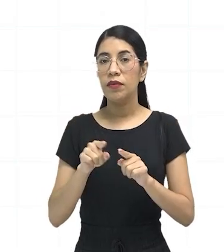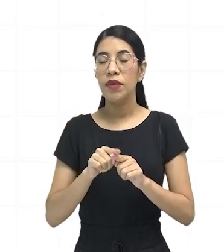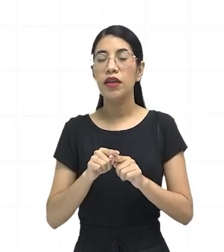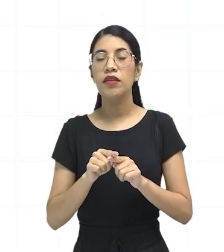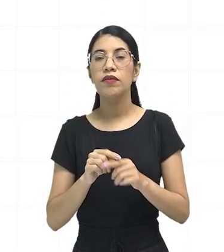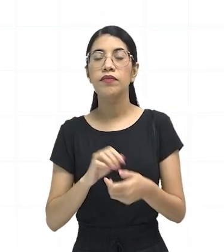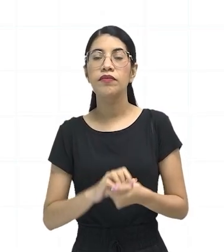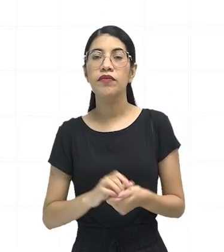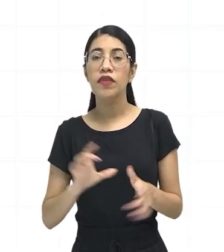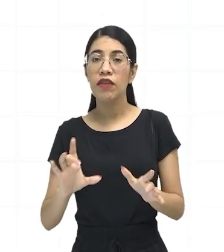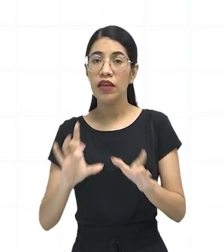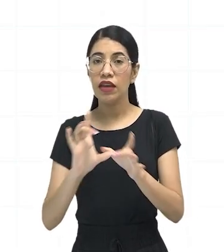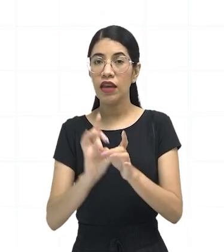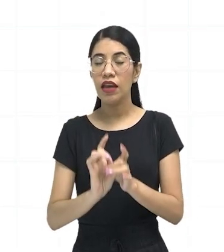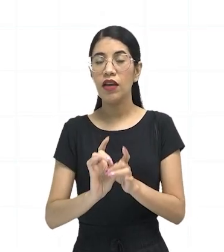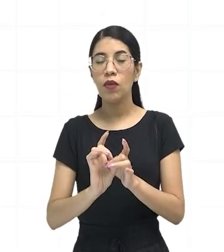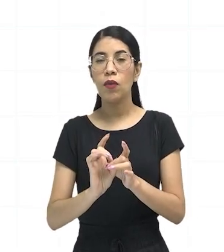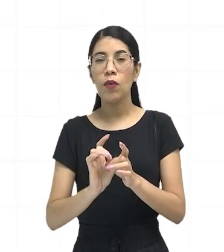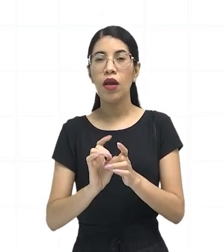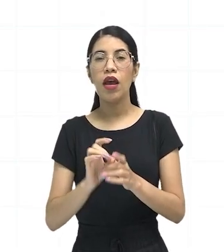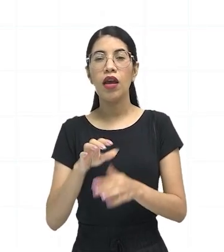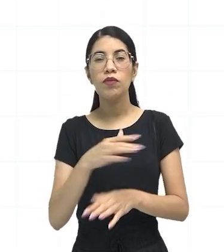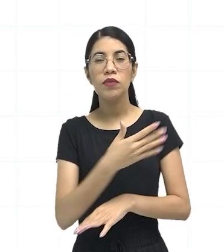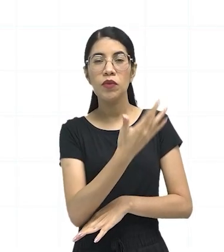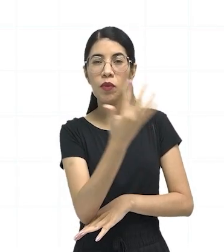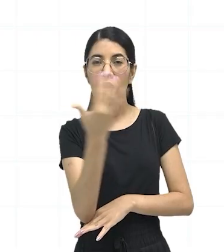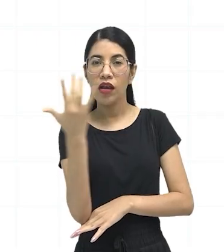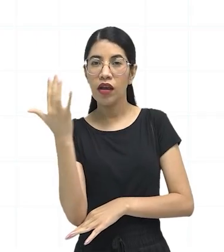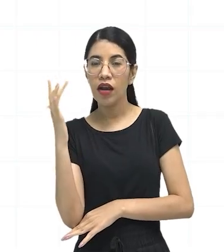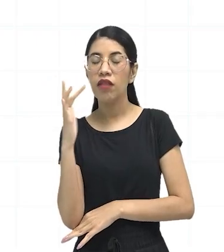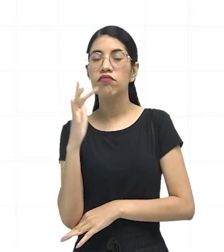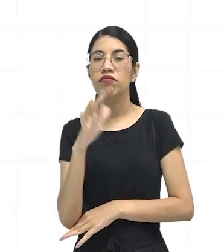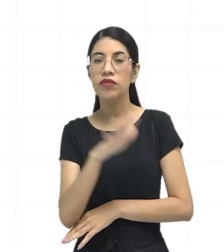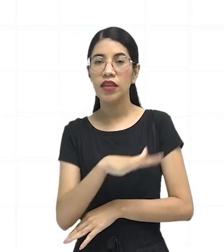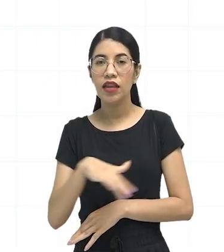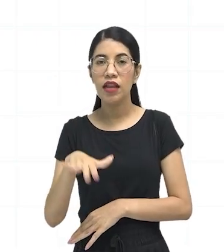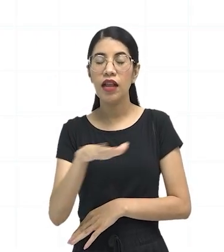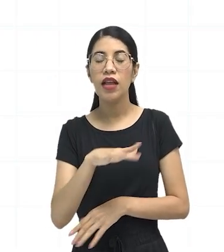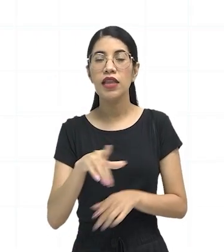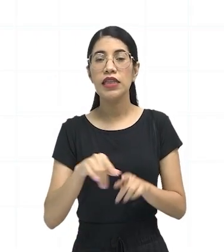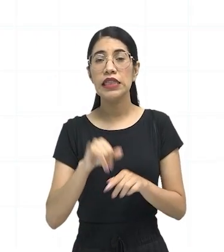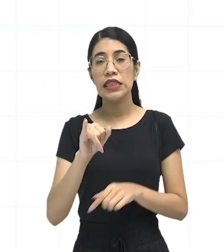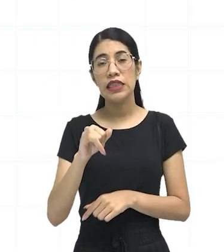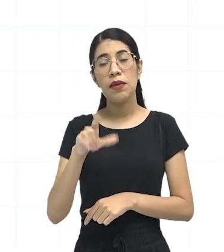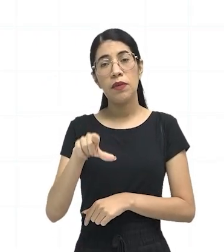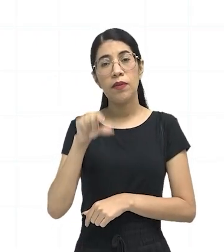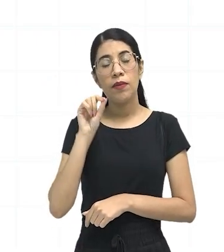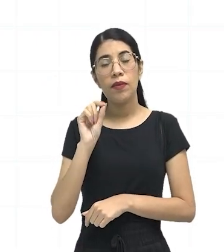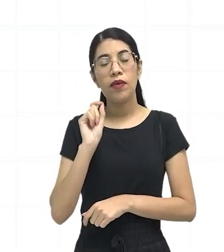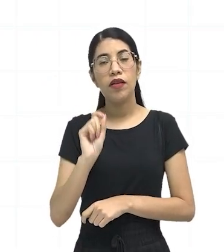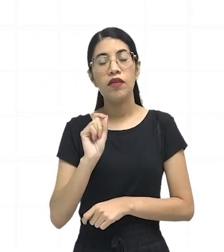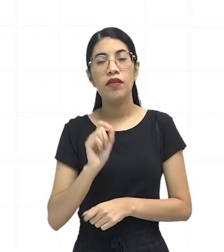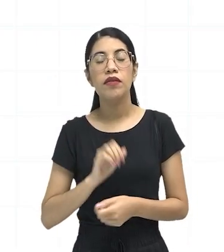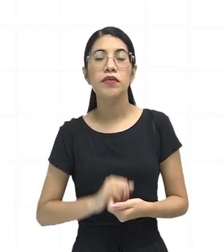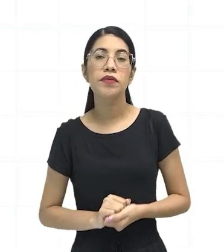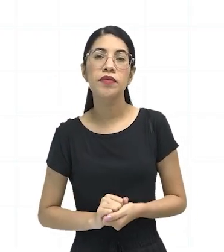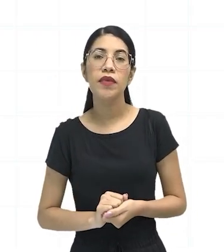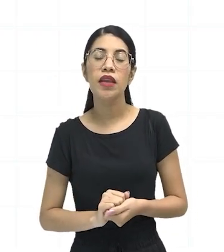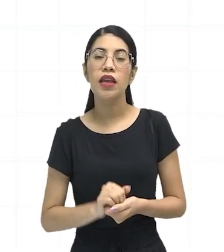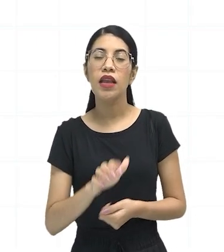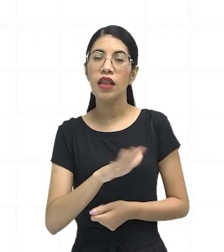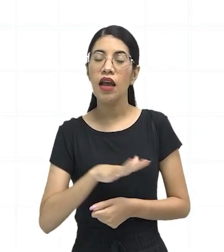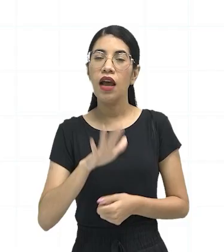uma integração maior, né, com o meio ambiente, principalmente se você der preferência aí pelos que